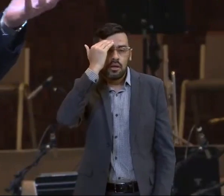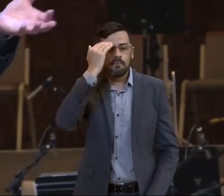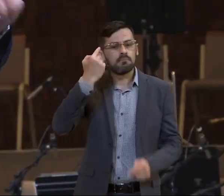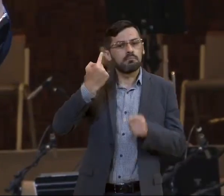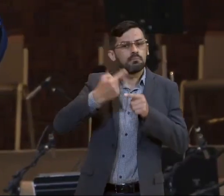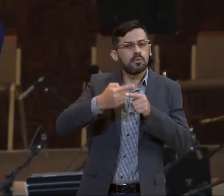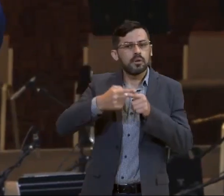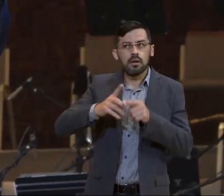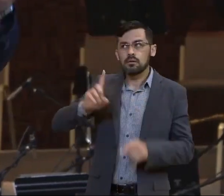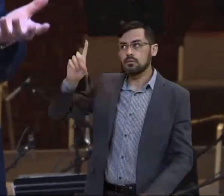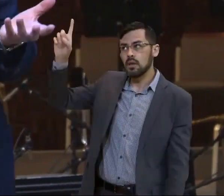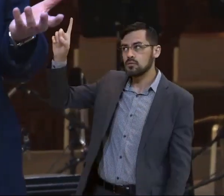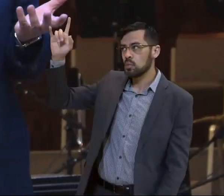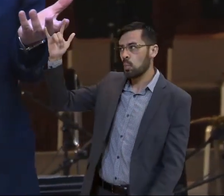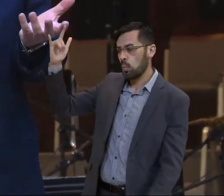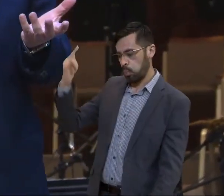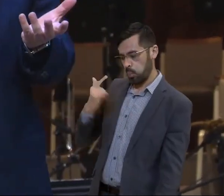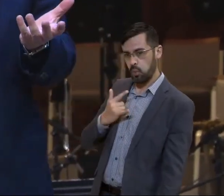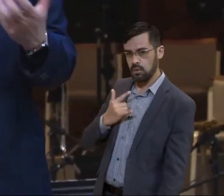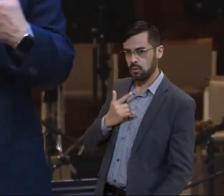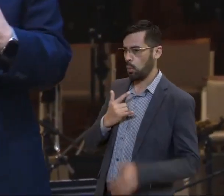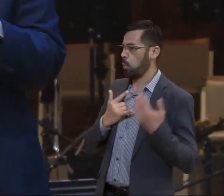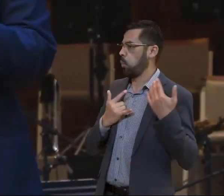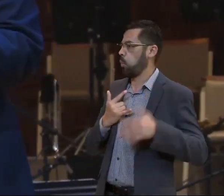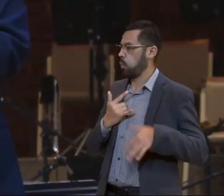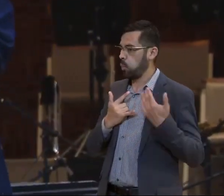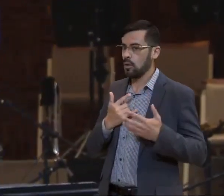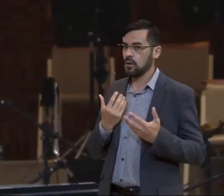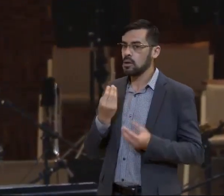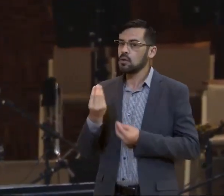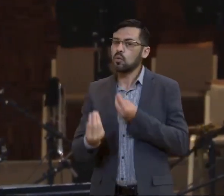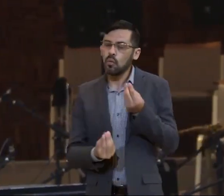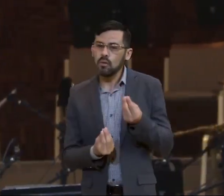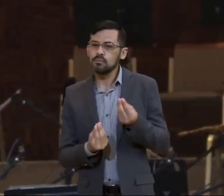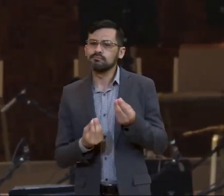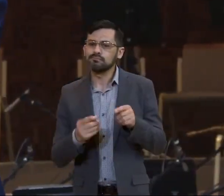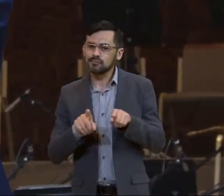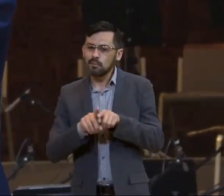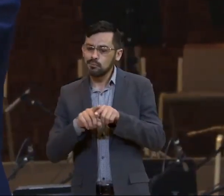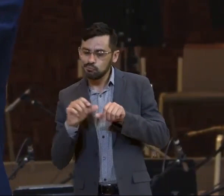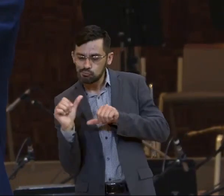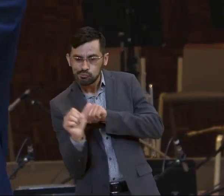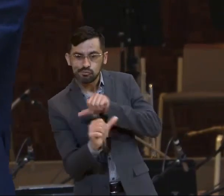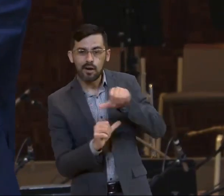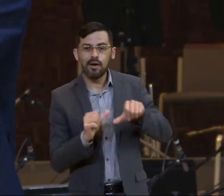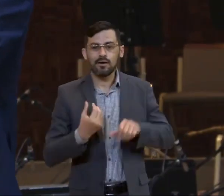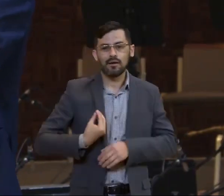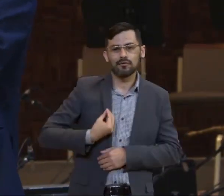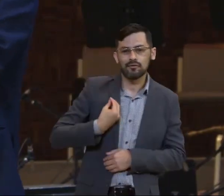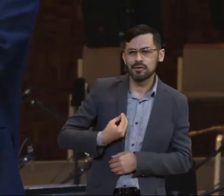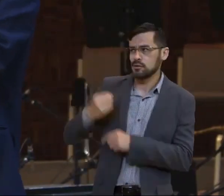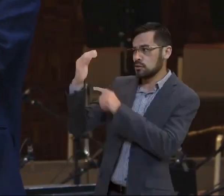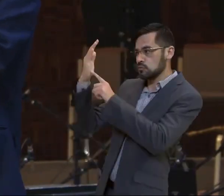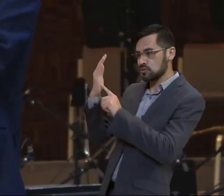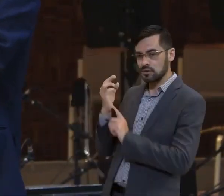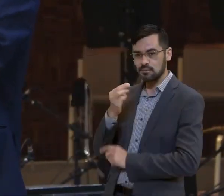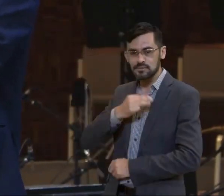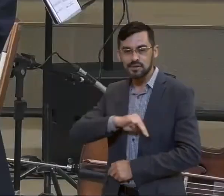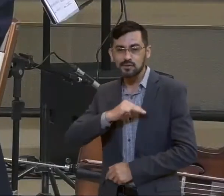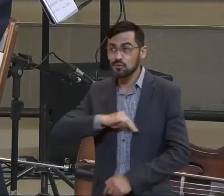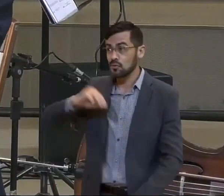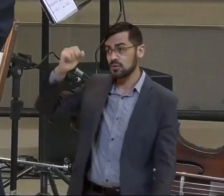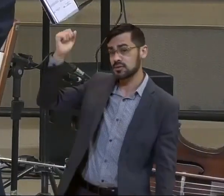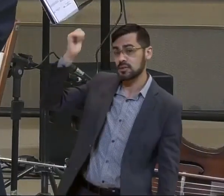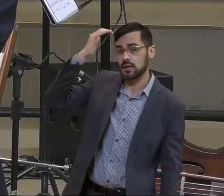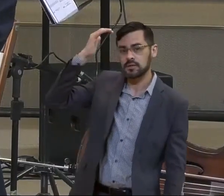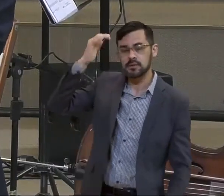Deus podia amá-lo tanto. E como ele podia trabalhar na vida dele com tanta misericórdia e graça.